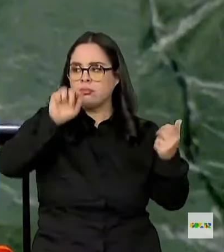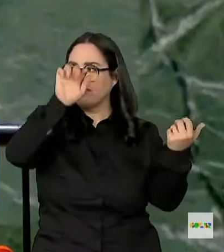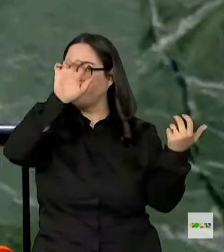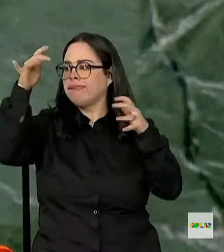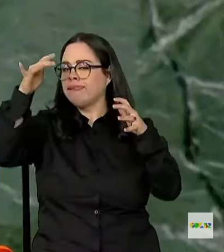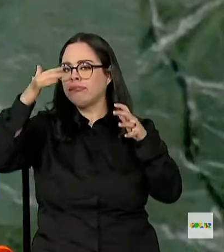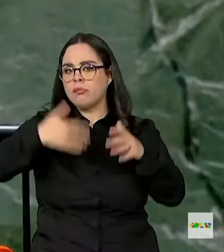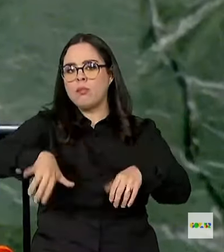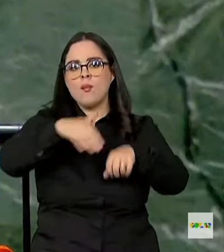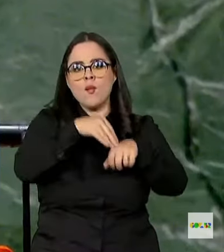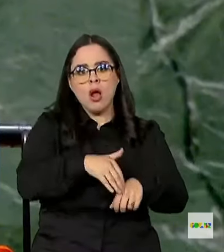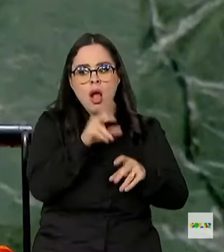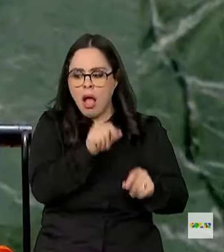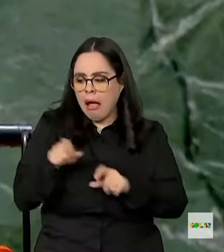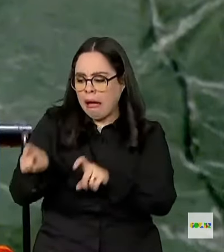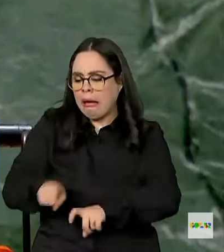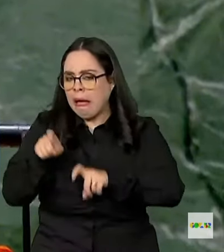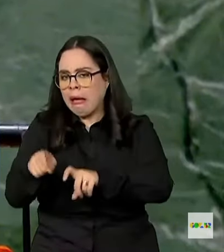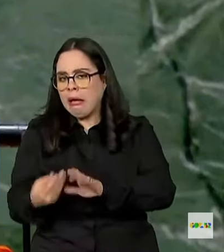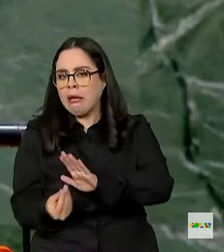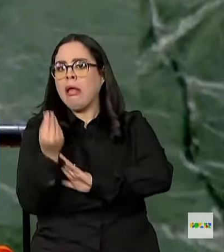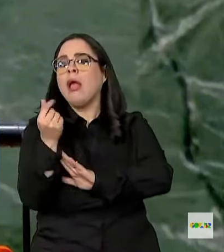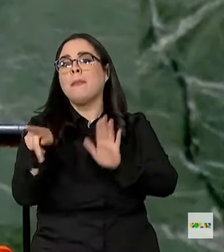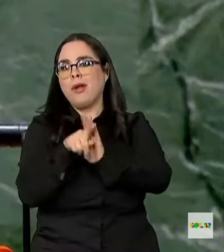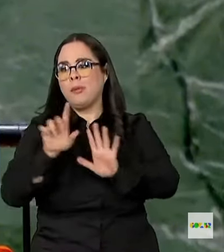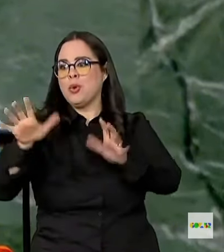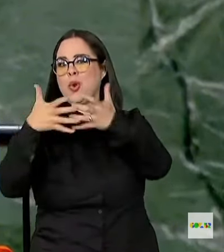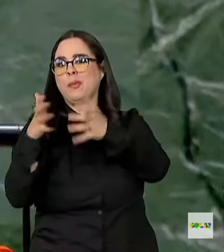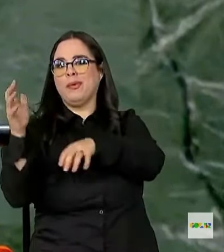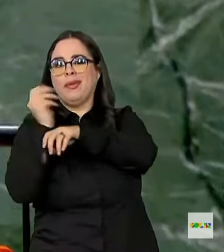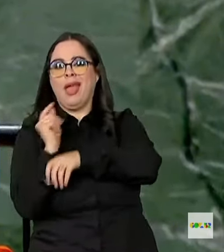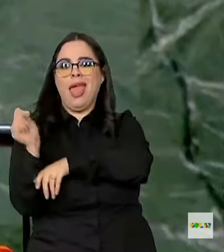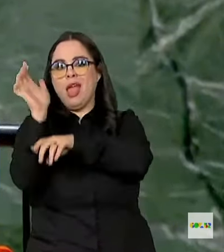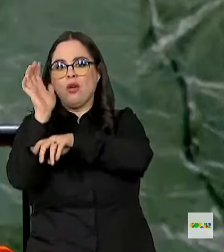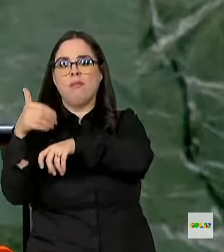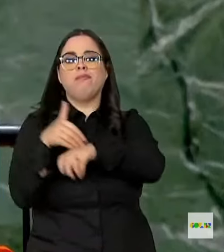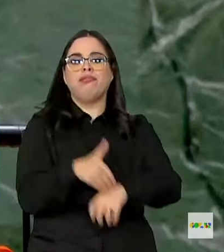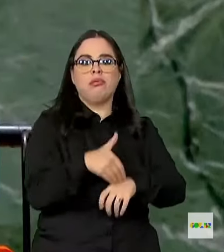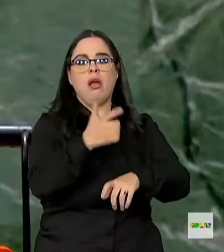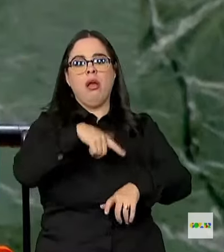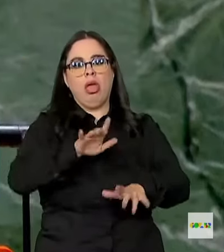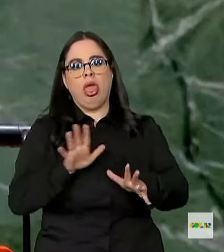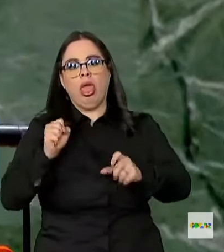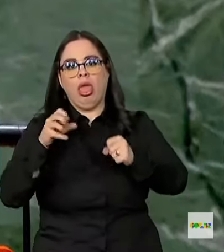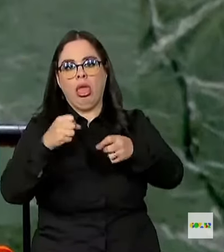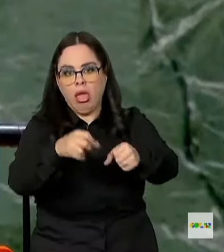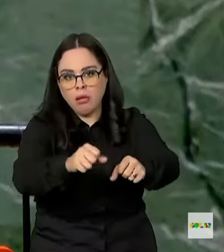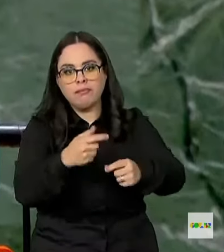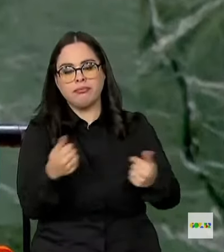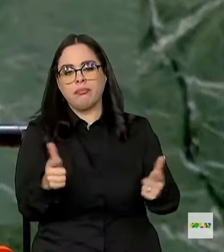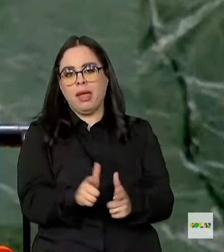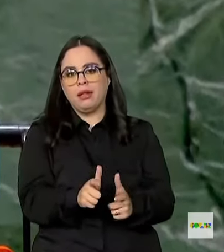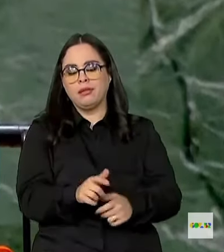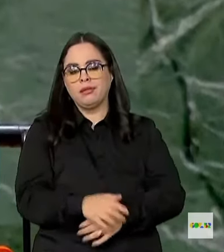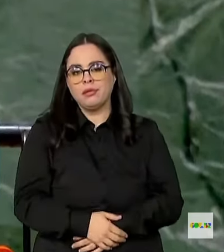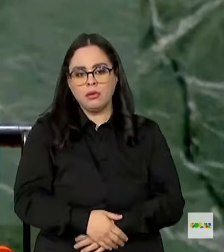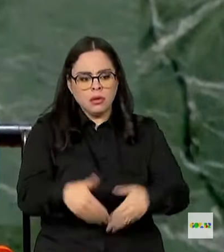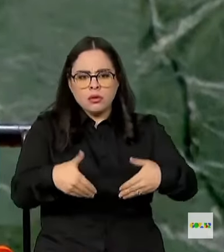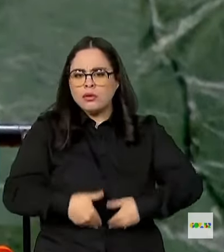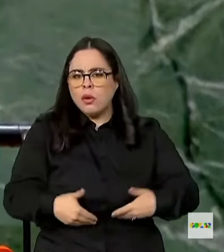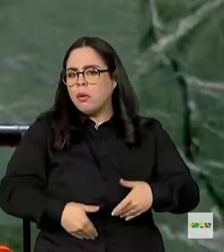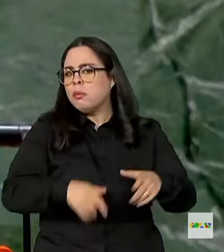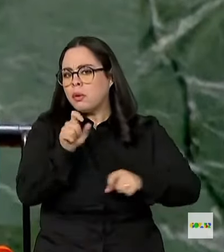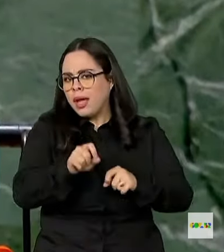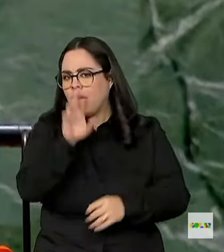e subsídios agrícolas dos países ricos ampliam o alcance deste flagelo. Mas a fome não